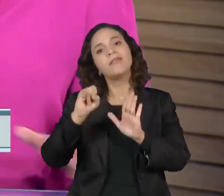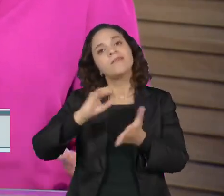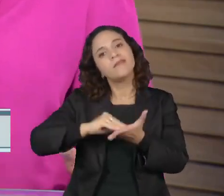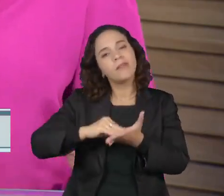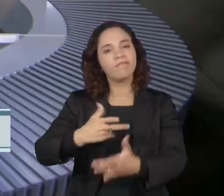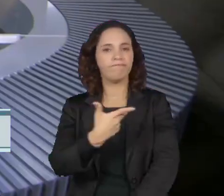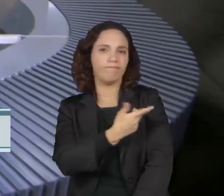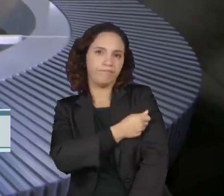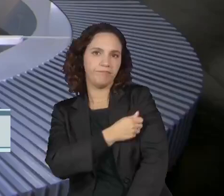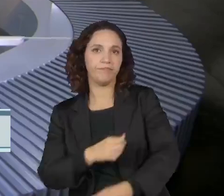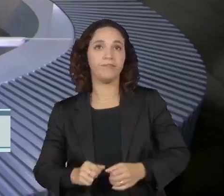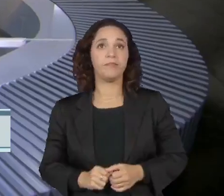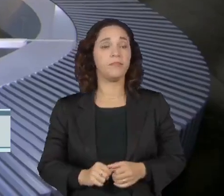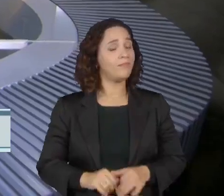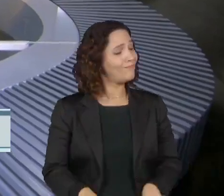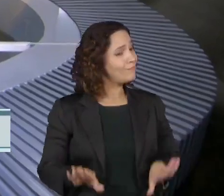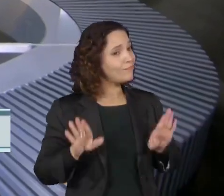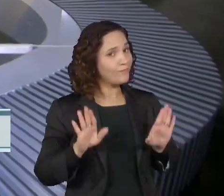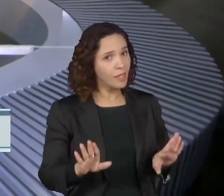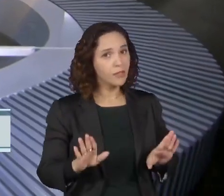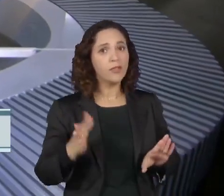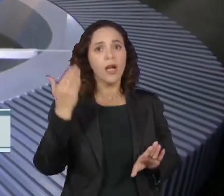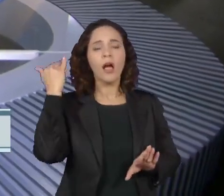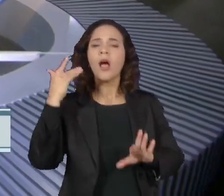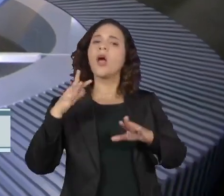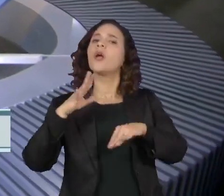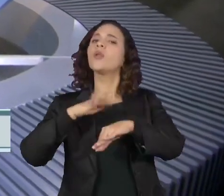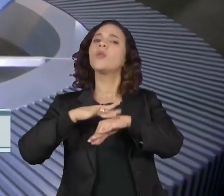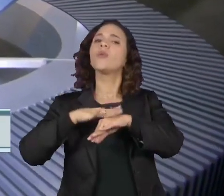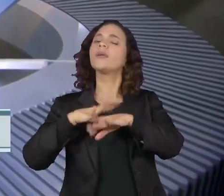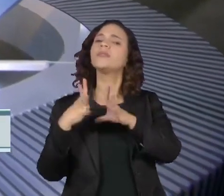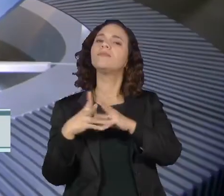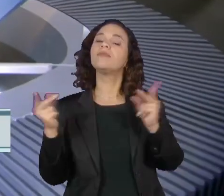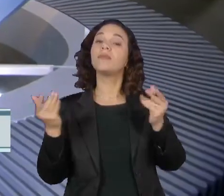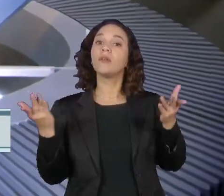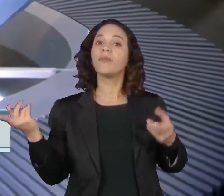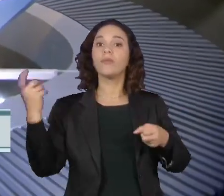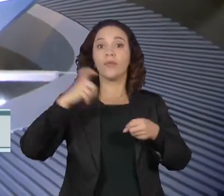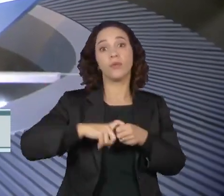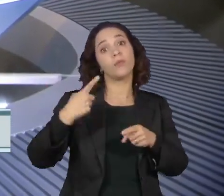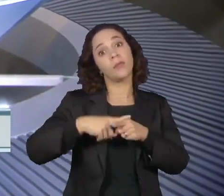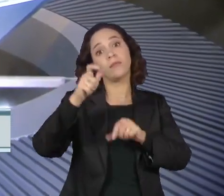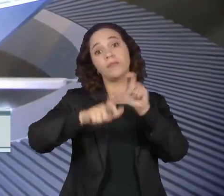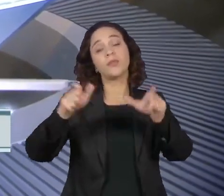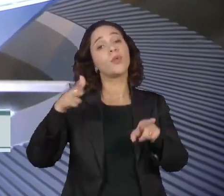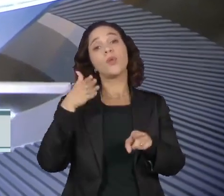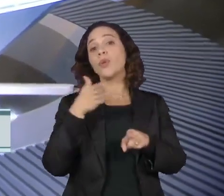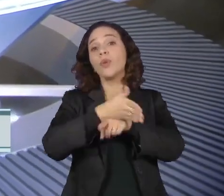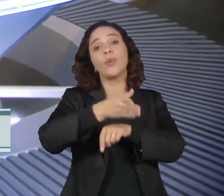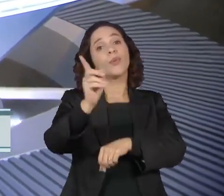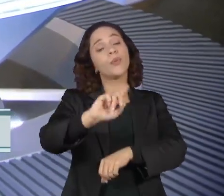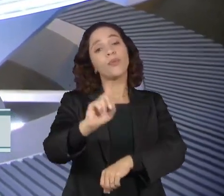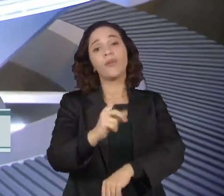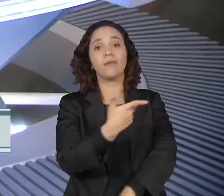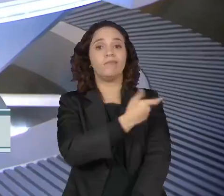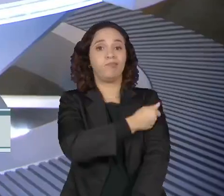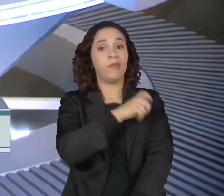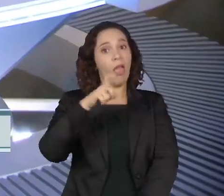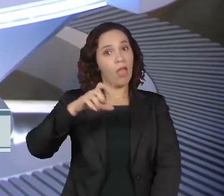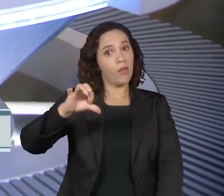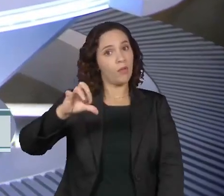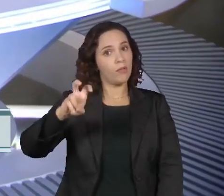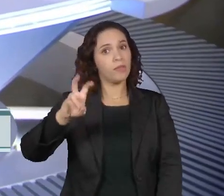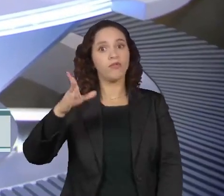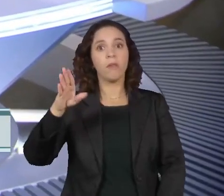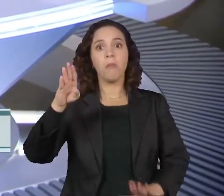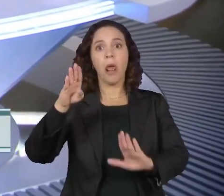vacinação. Apesar disso, doenças erradicadas começam a voltar, porque a cobertura vacinal, que deveria ser de 95%, chega